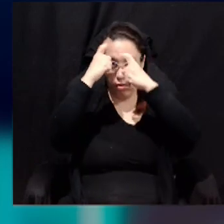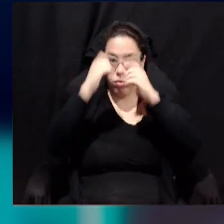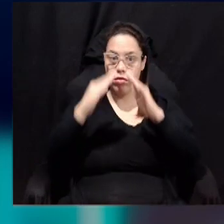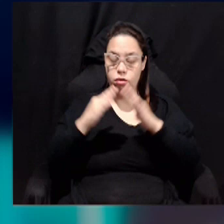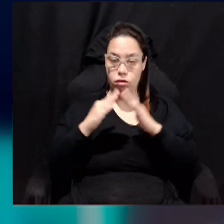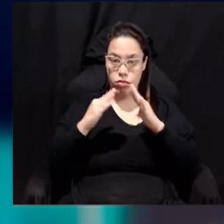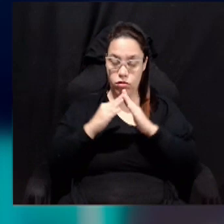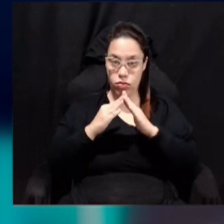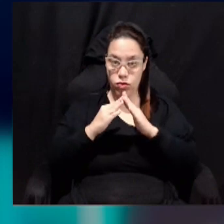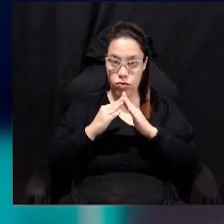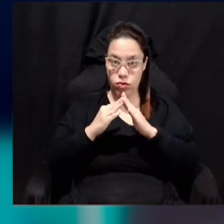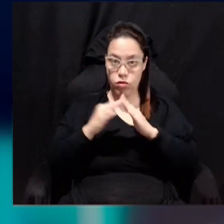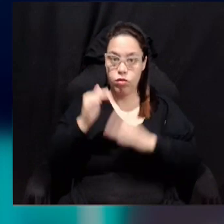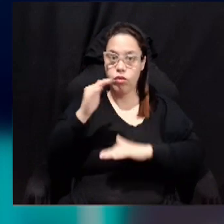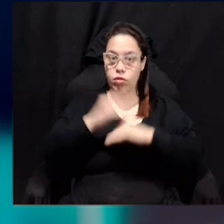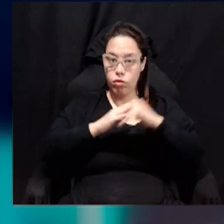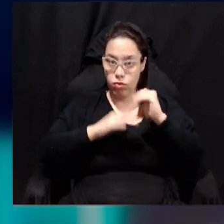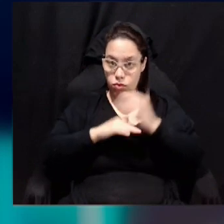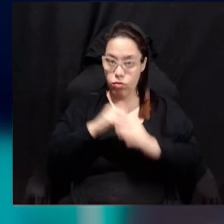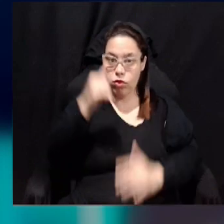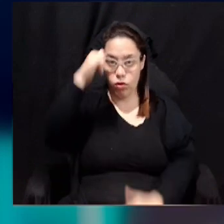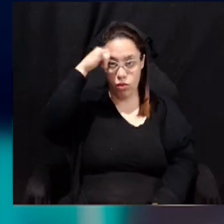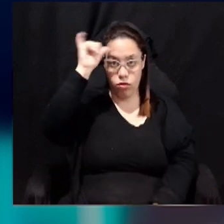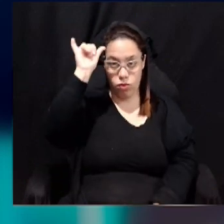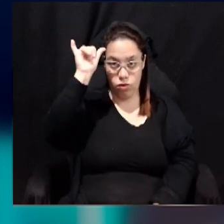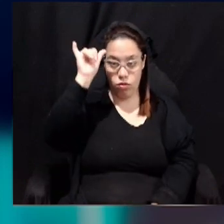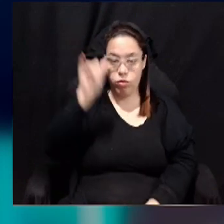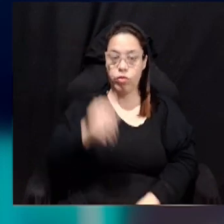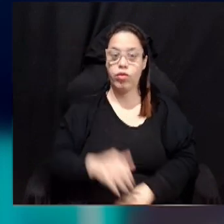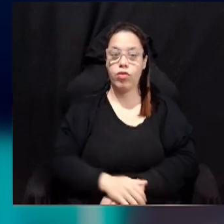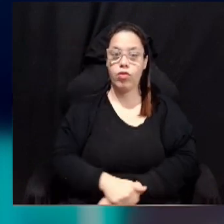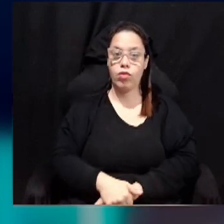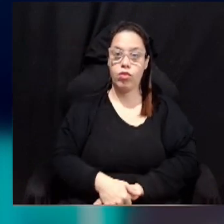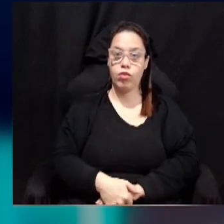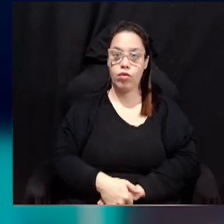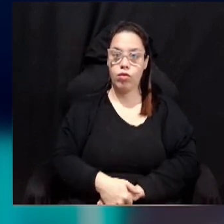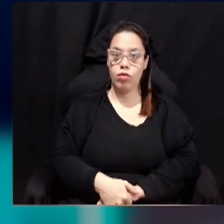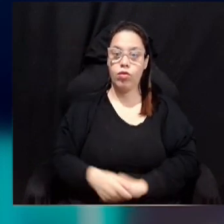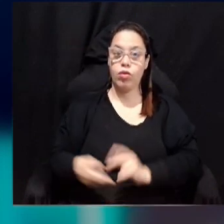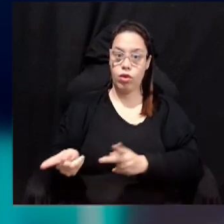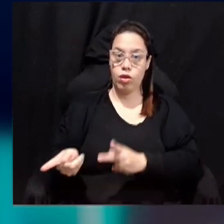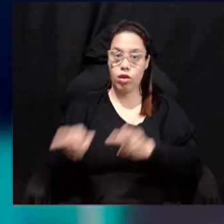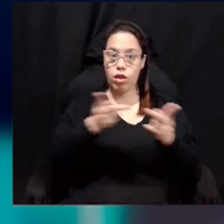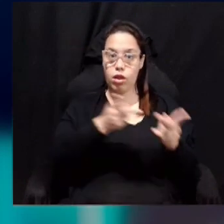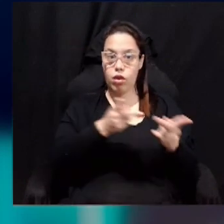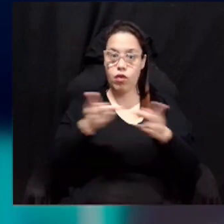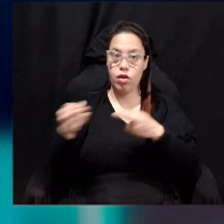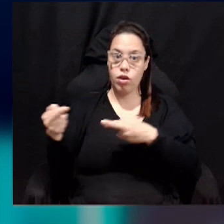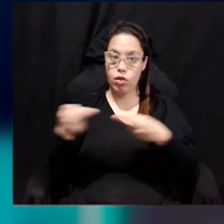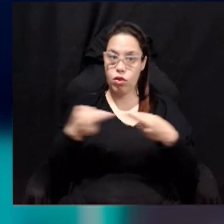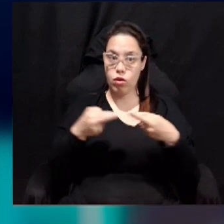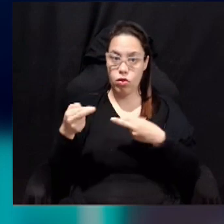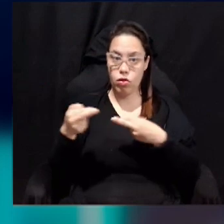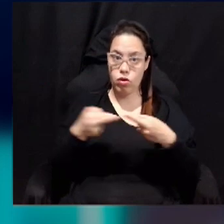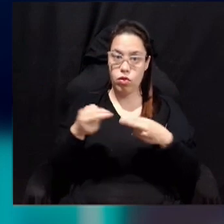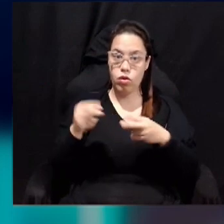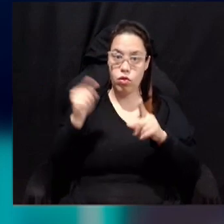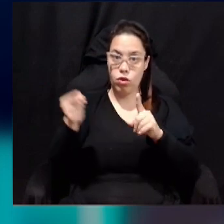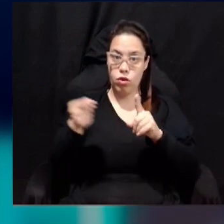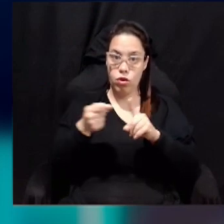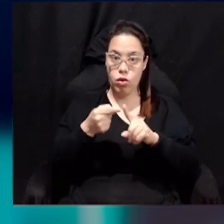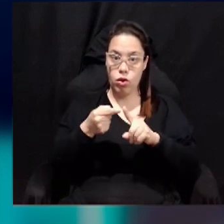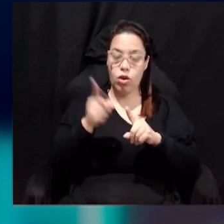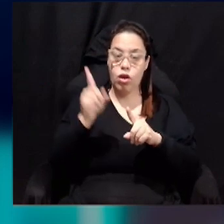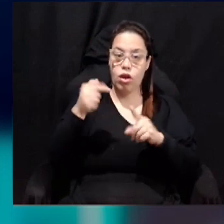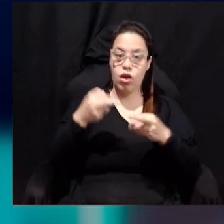uma atuação preventiva, através de visitas de fiscalização. Então, o objetivo é a fiscalização das